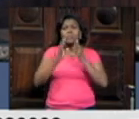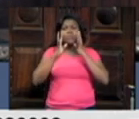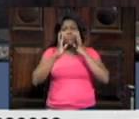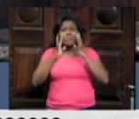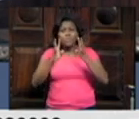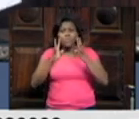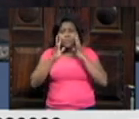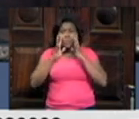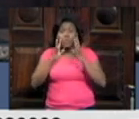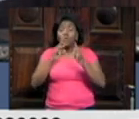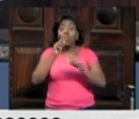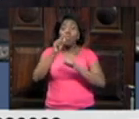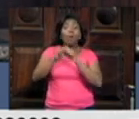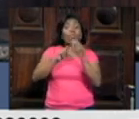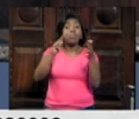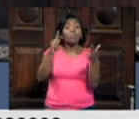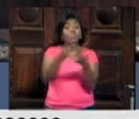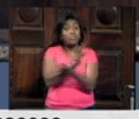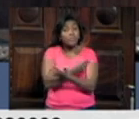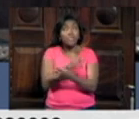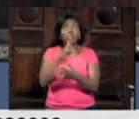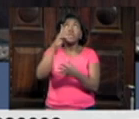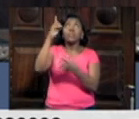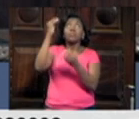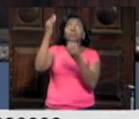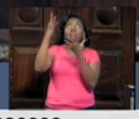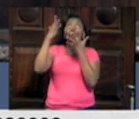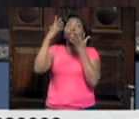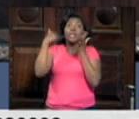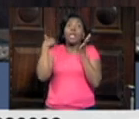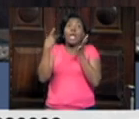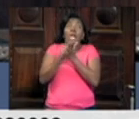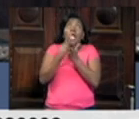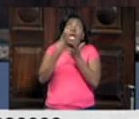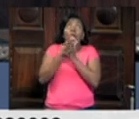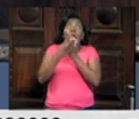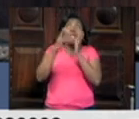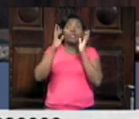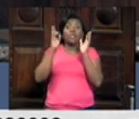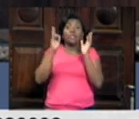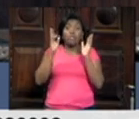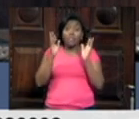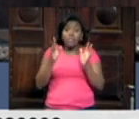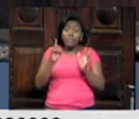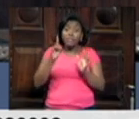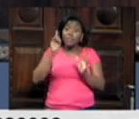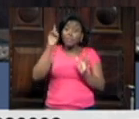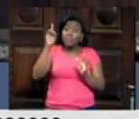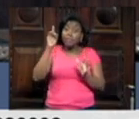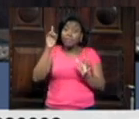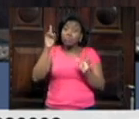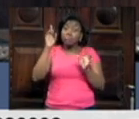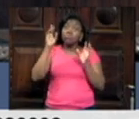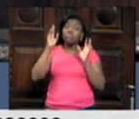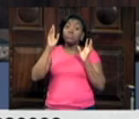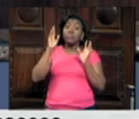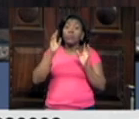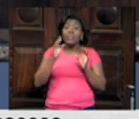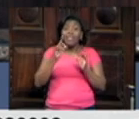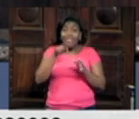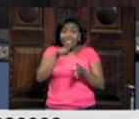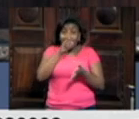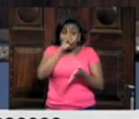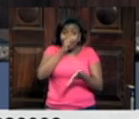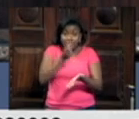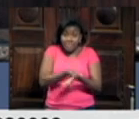está acontecendo. Deus permita que eu esteja errada. Deus permita que a decisão que foi